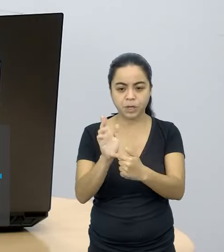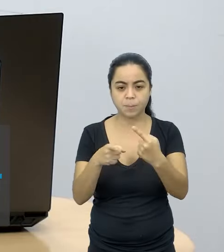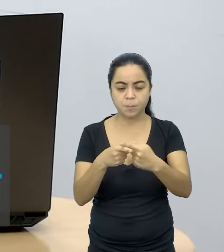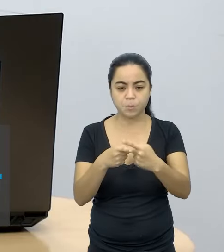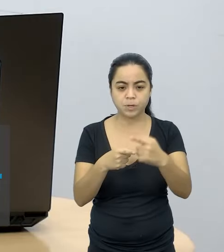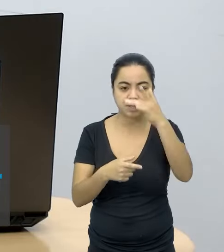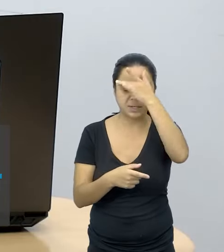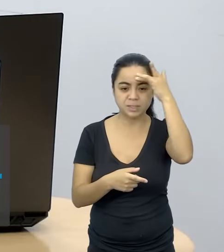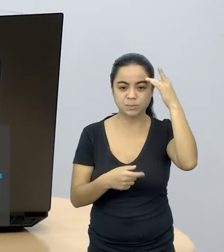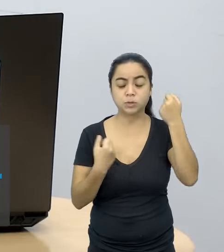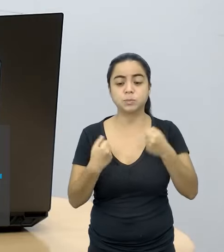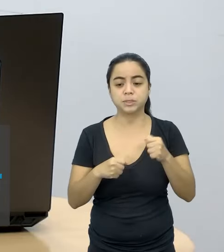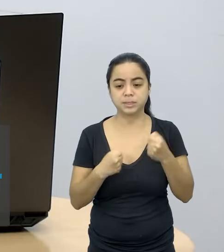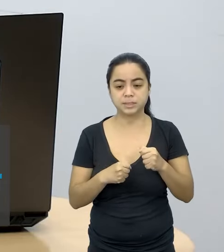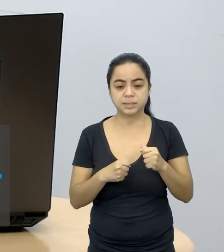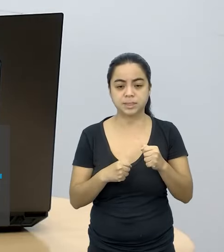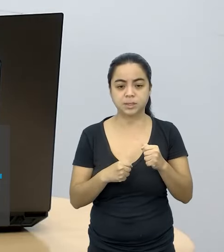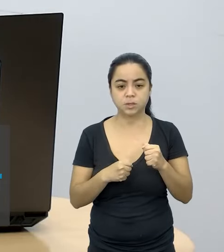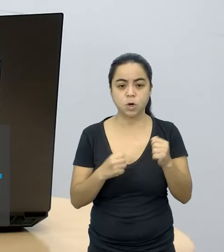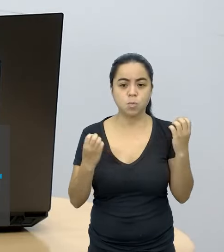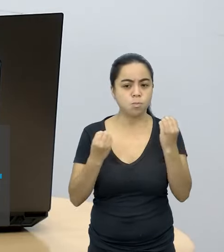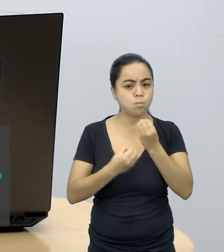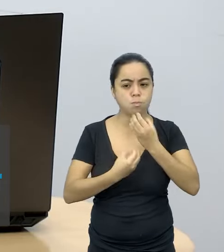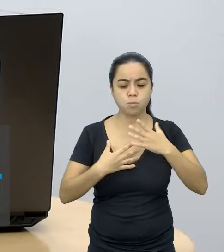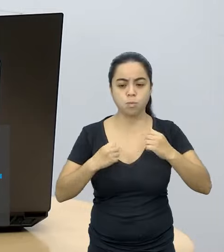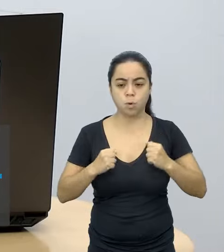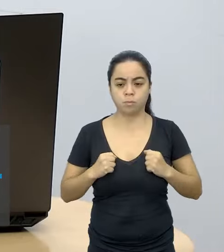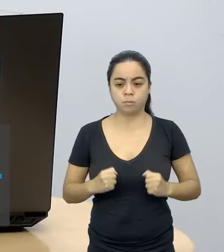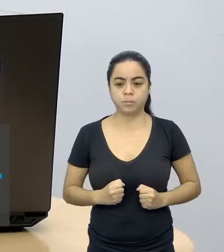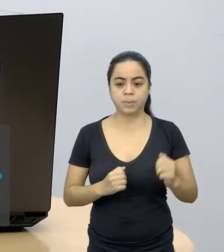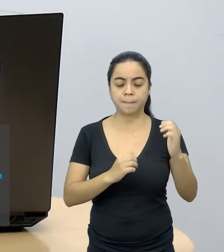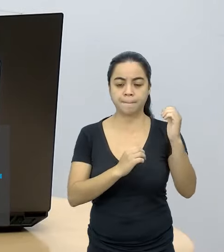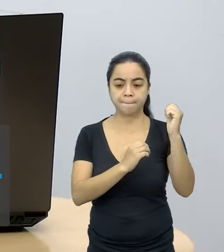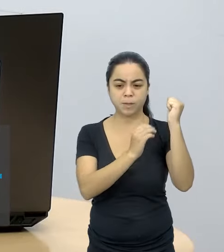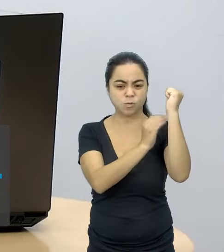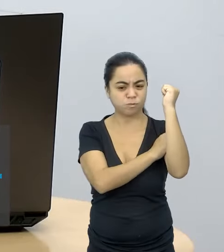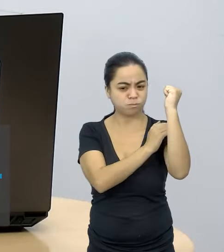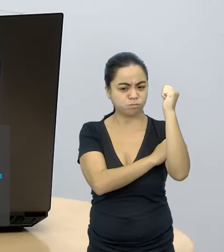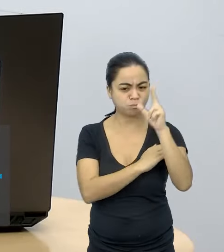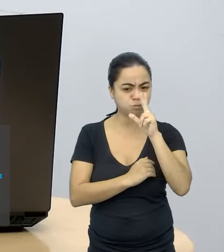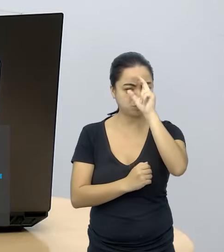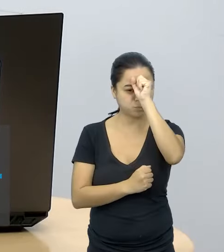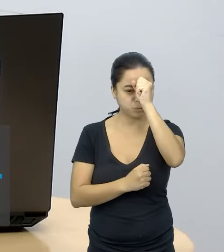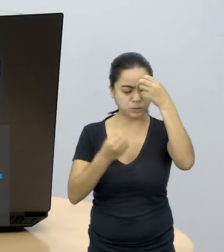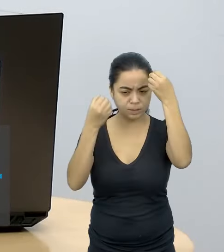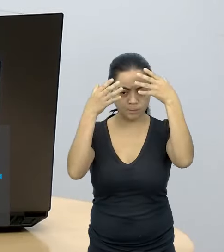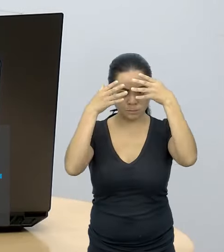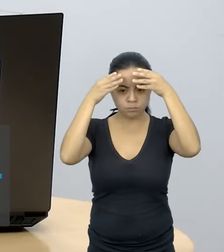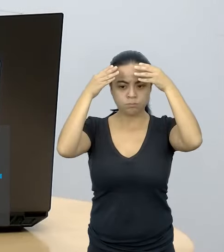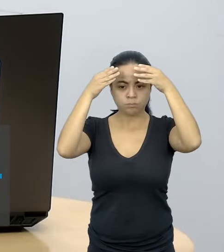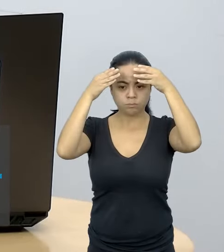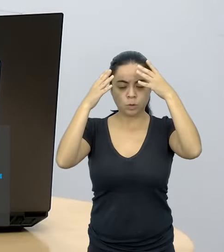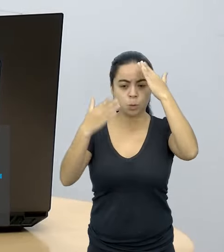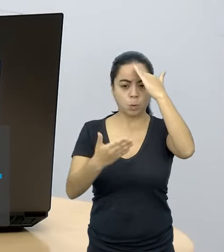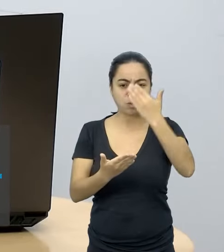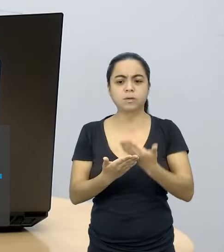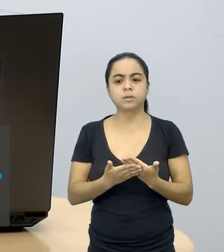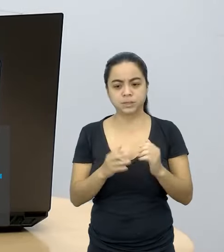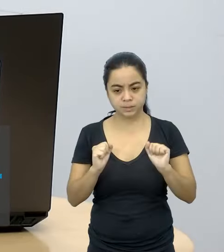uma estrutura muito boa do corpo, força, habilidade, né? É bem